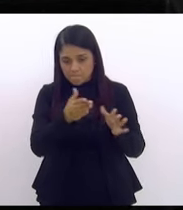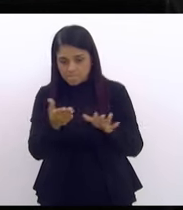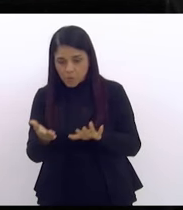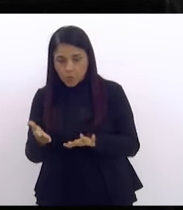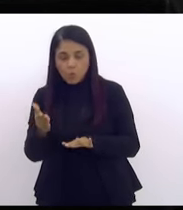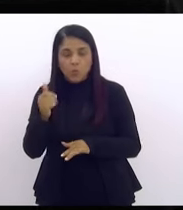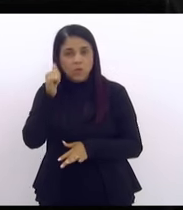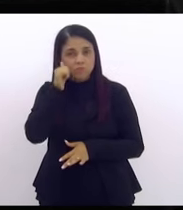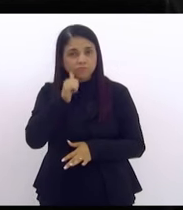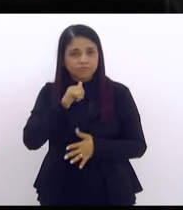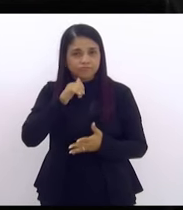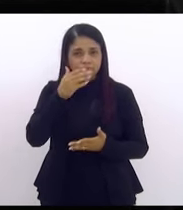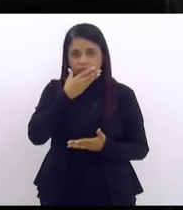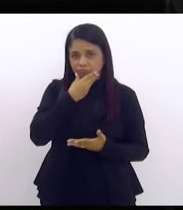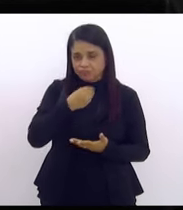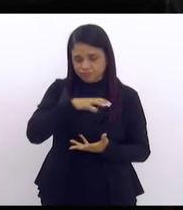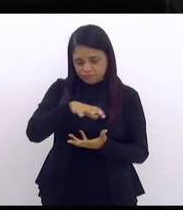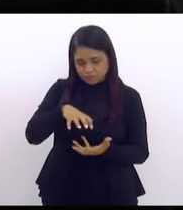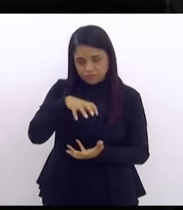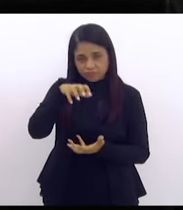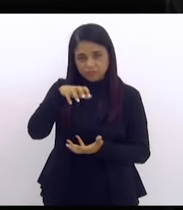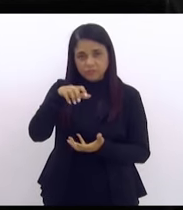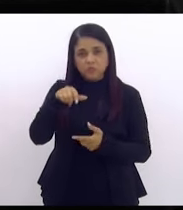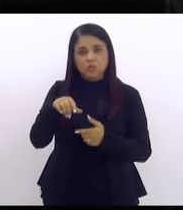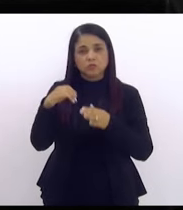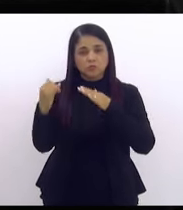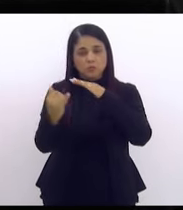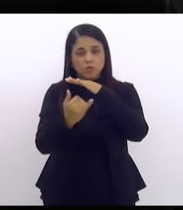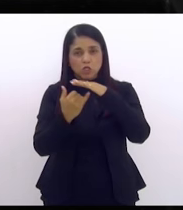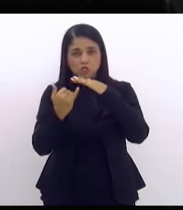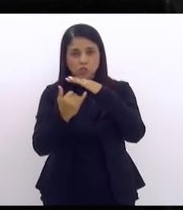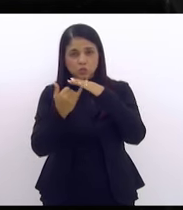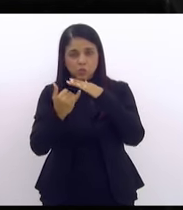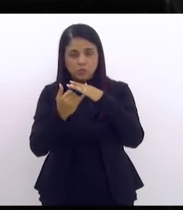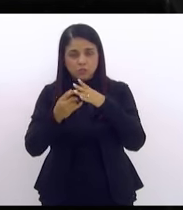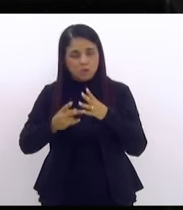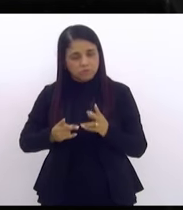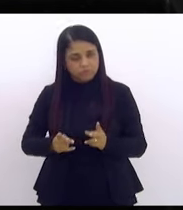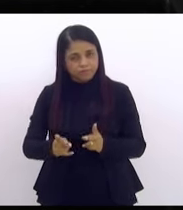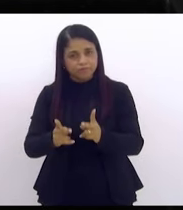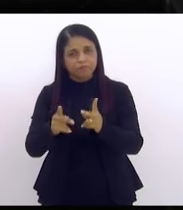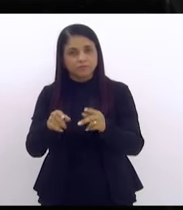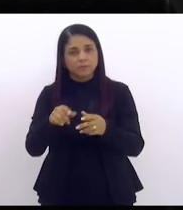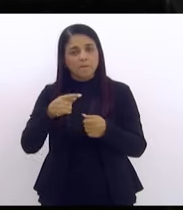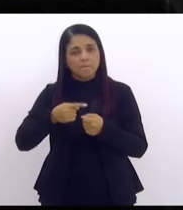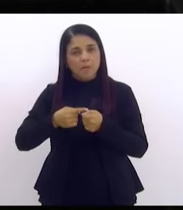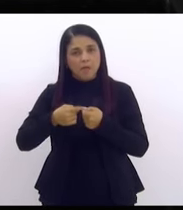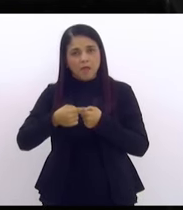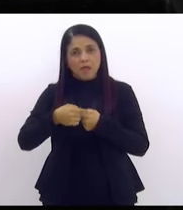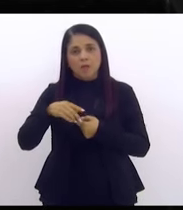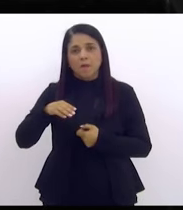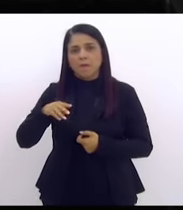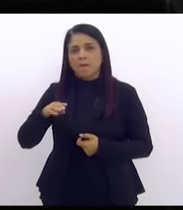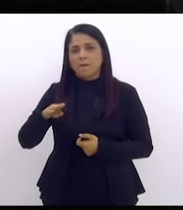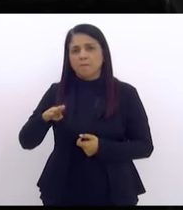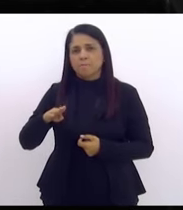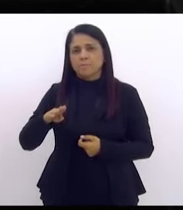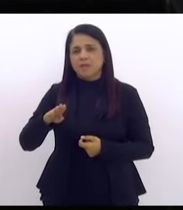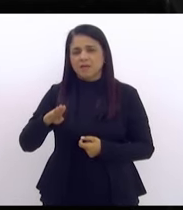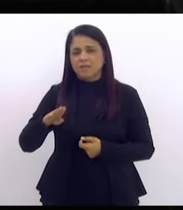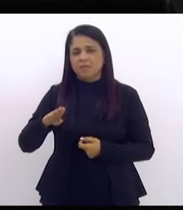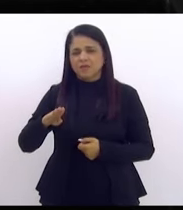idosas, que estavam numa instituição de longa permanência, situada ali no bairro do Bracuí.